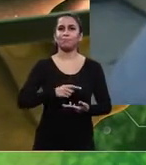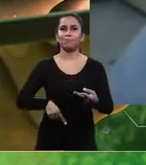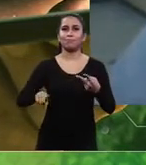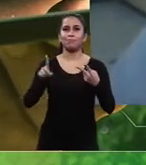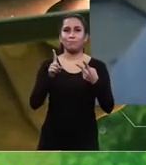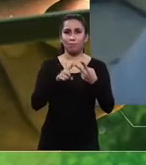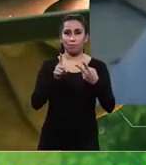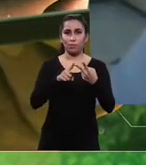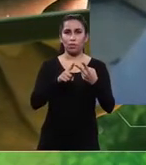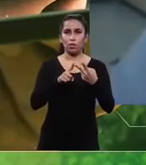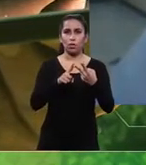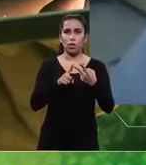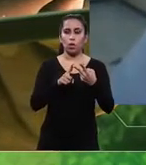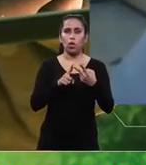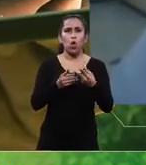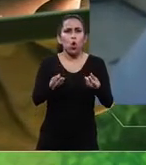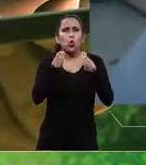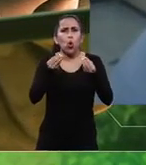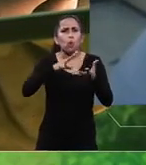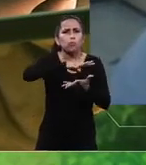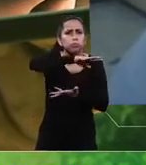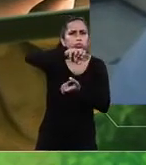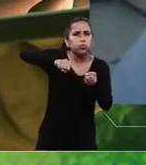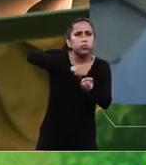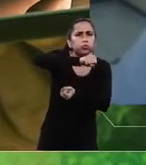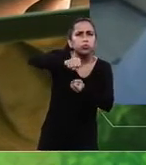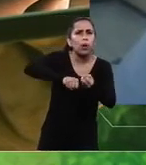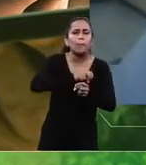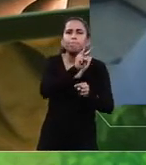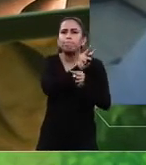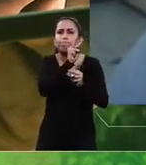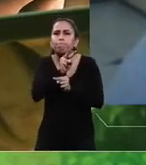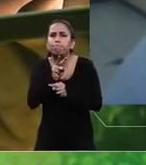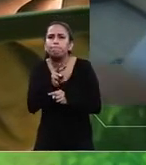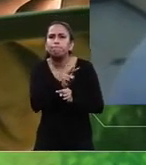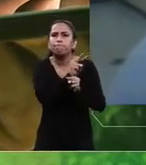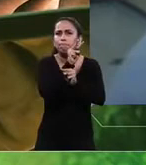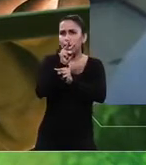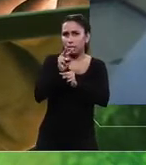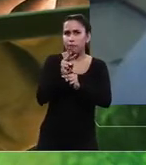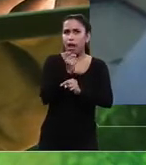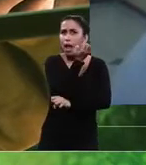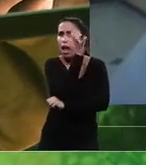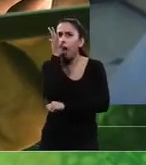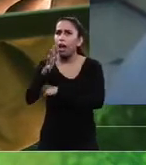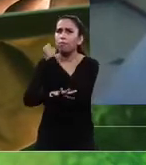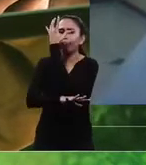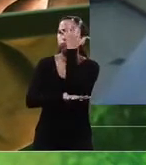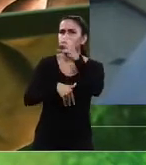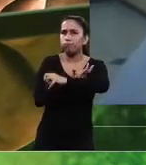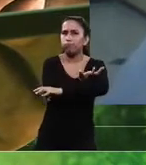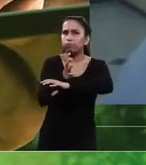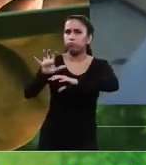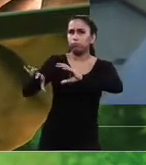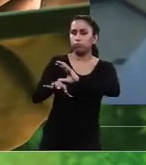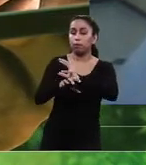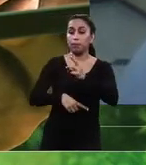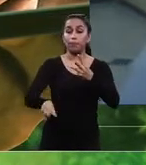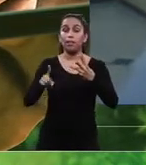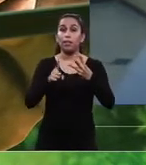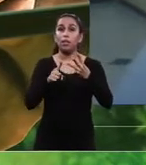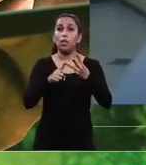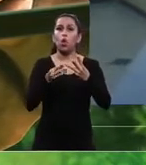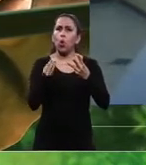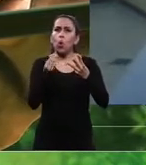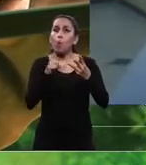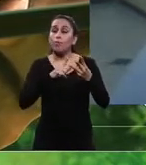a sustentação da floresta, a preservação da floresta e o pilar da qualidade do café.